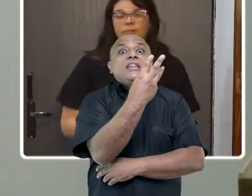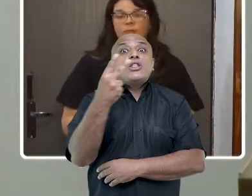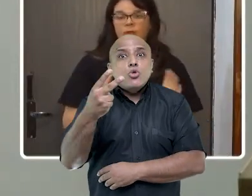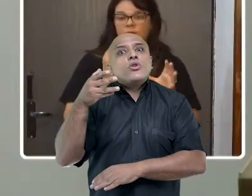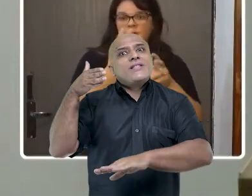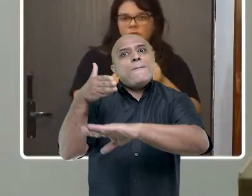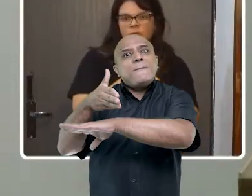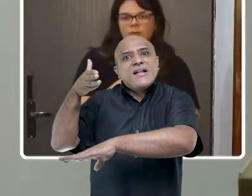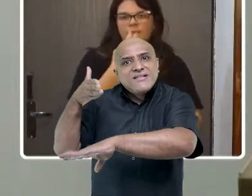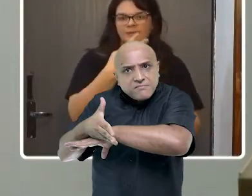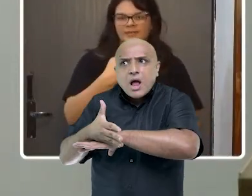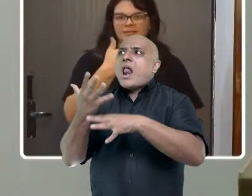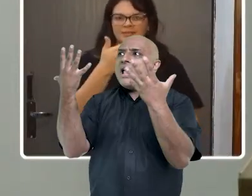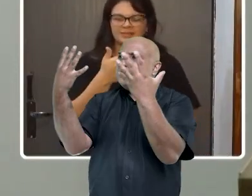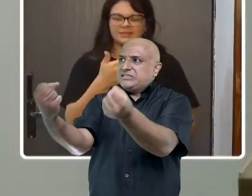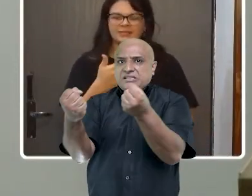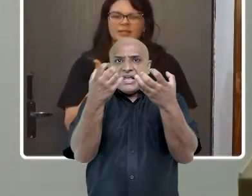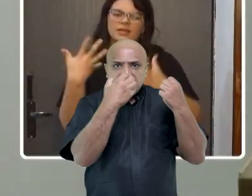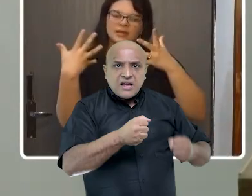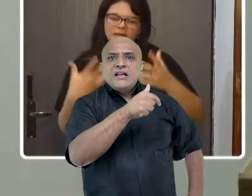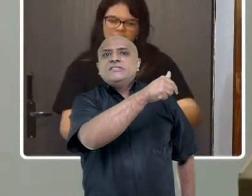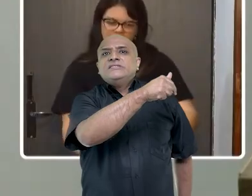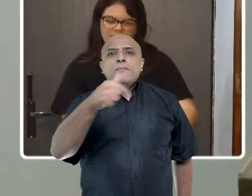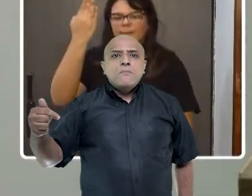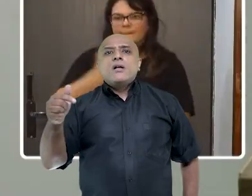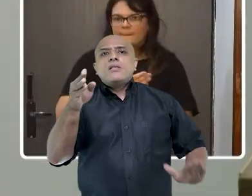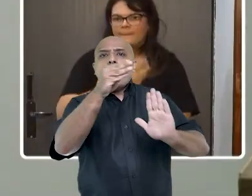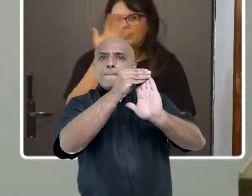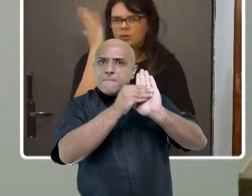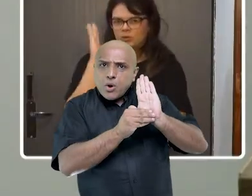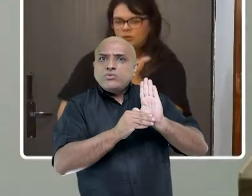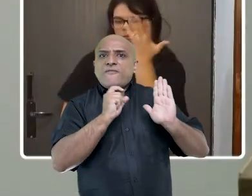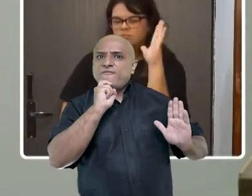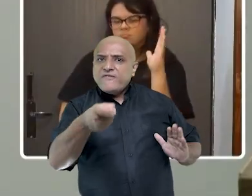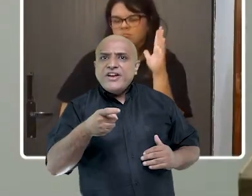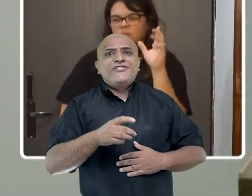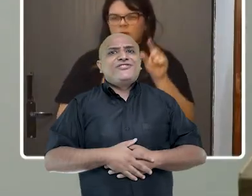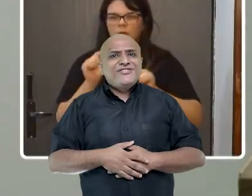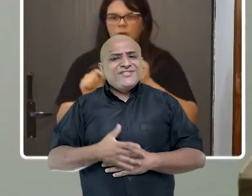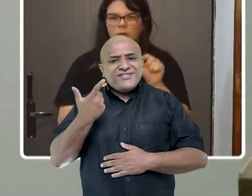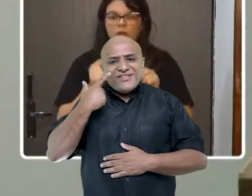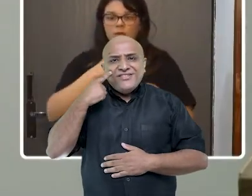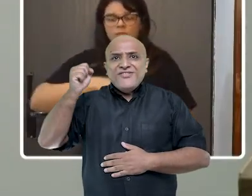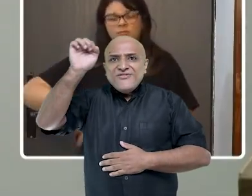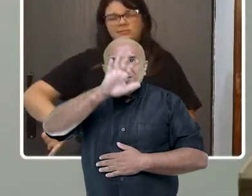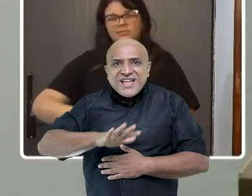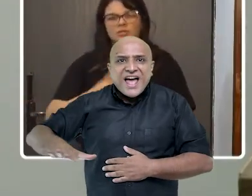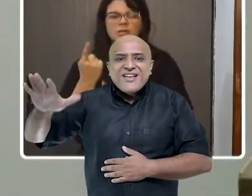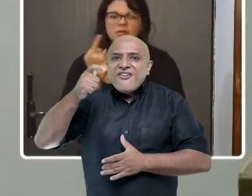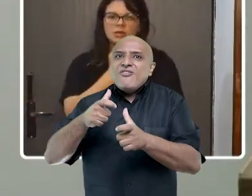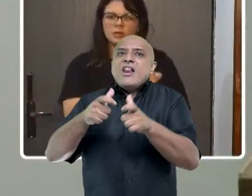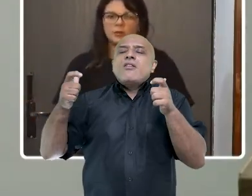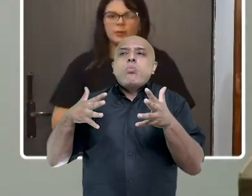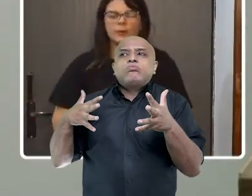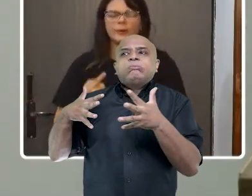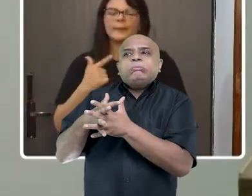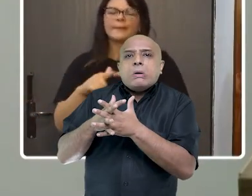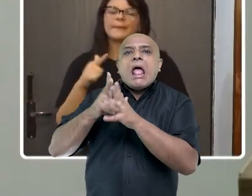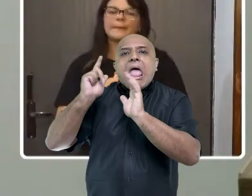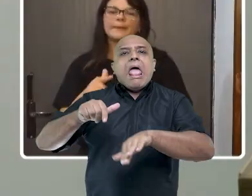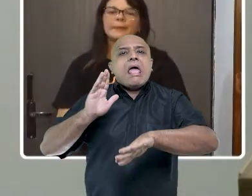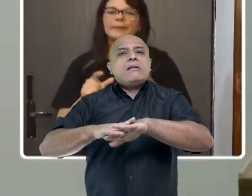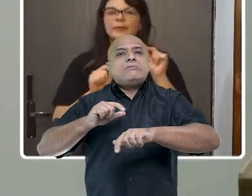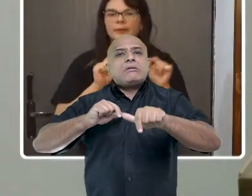participando, aderiram à Semana da Pauta Verde. A gente tem verificado muito a nível nacional que um grande gargalo é a